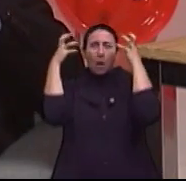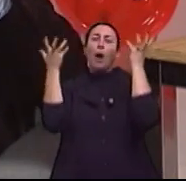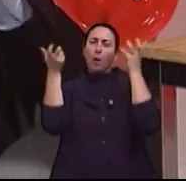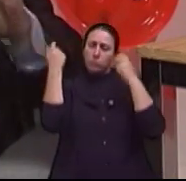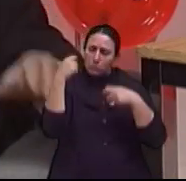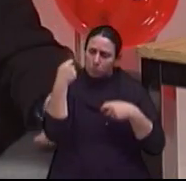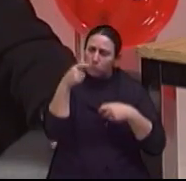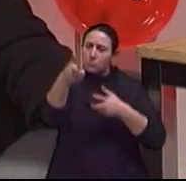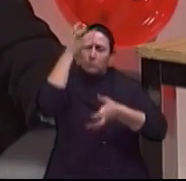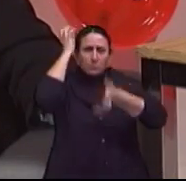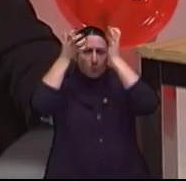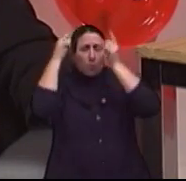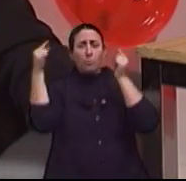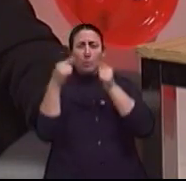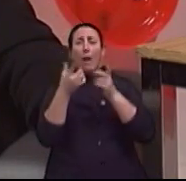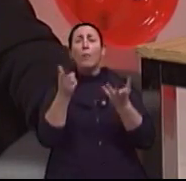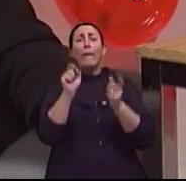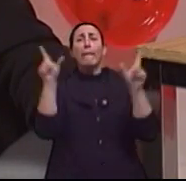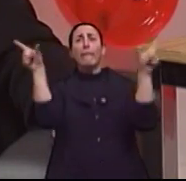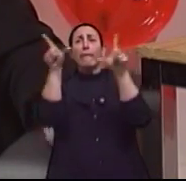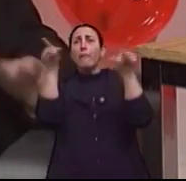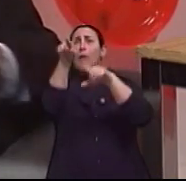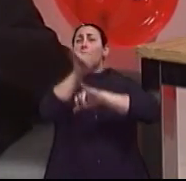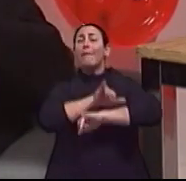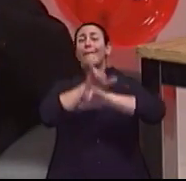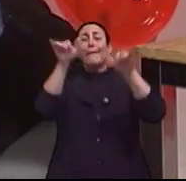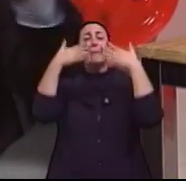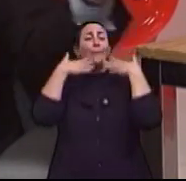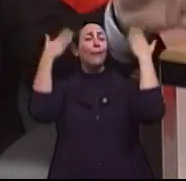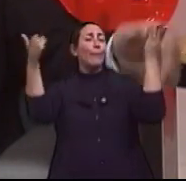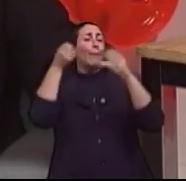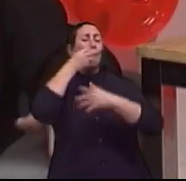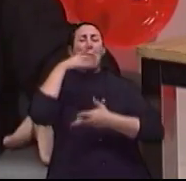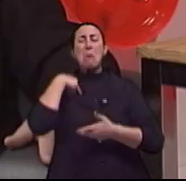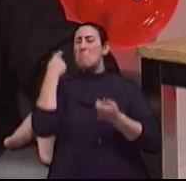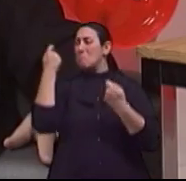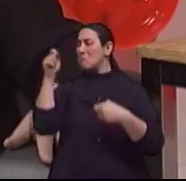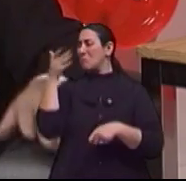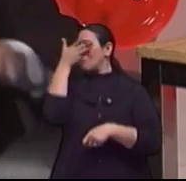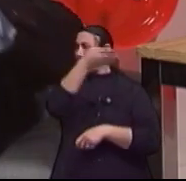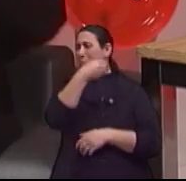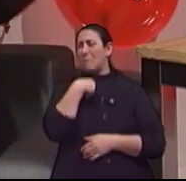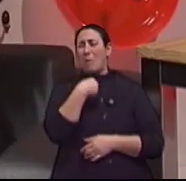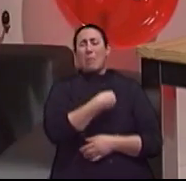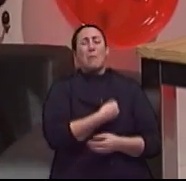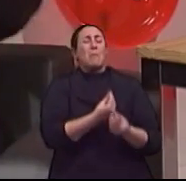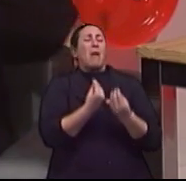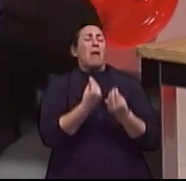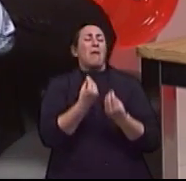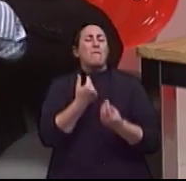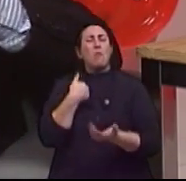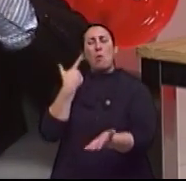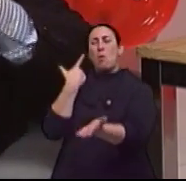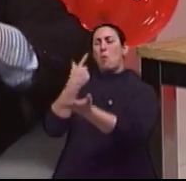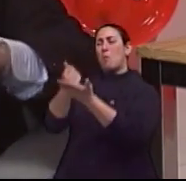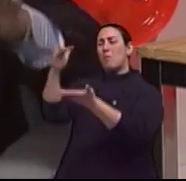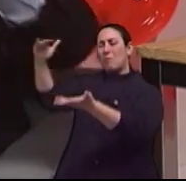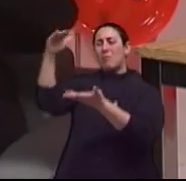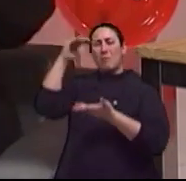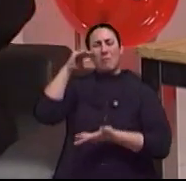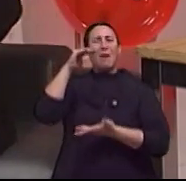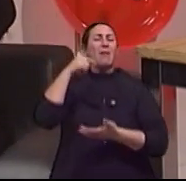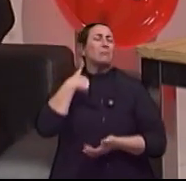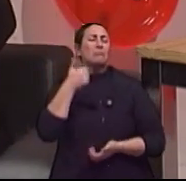acontece as pessoas ouvem informação ah nem precisa ir no dermatologista não prec médico não eu vou lá compro o Faster